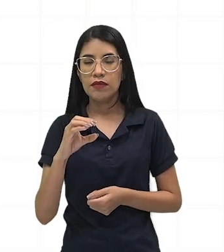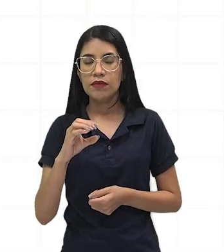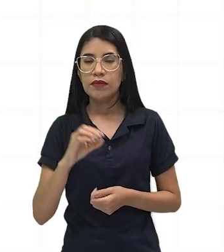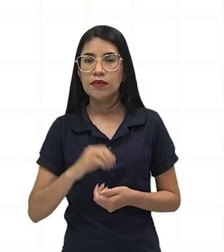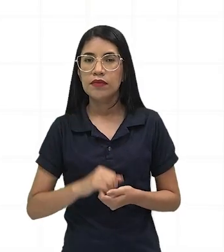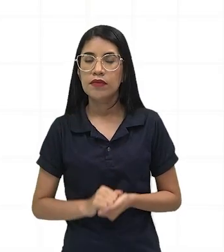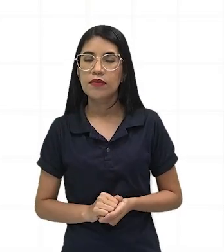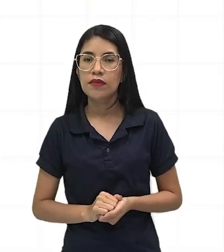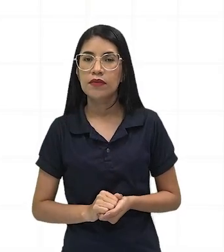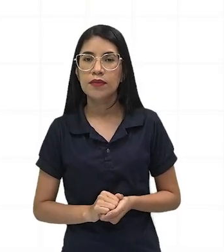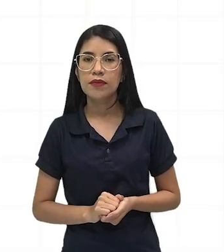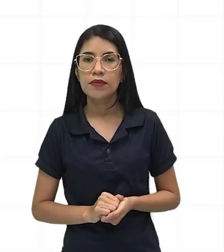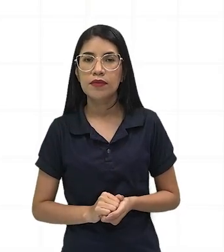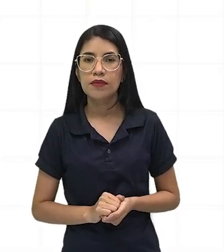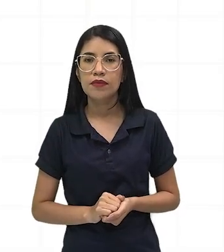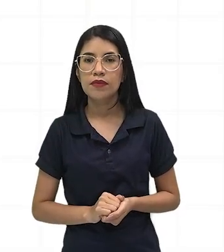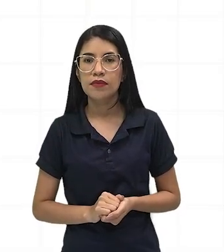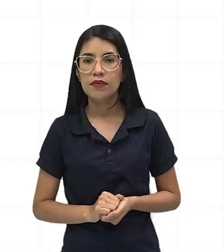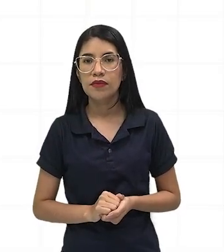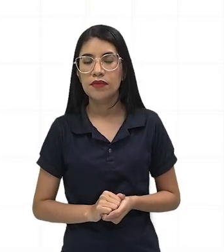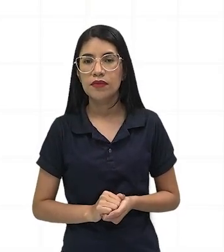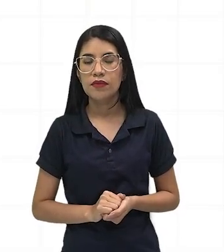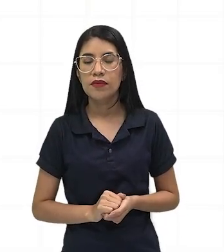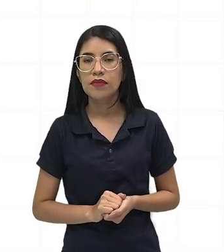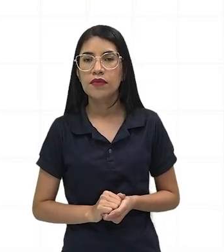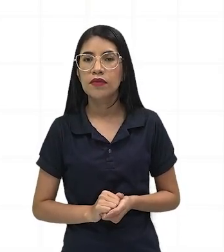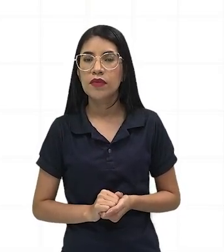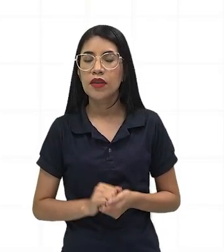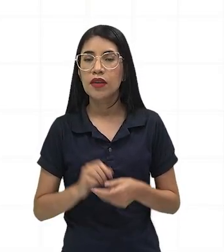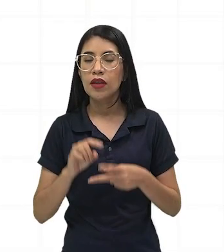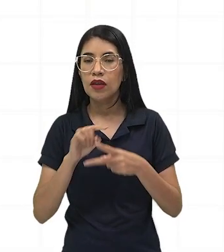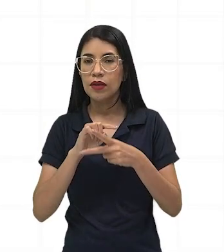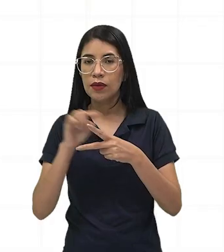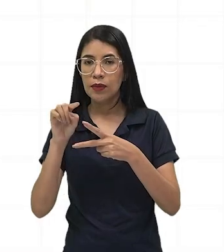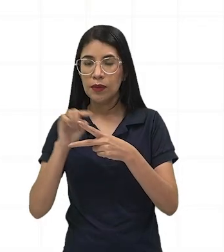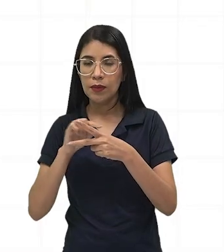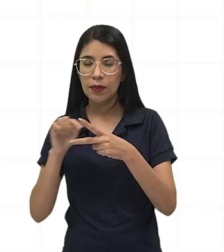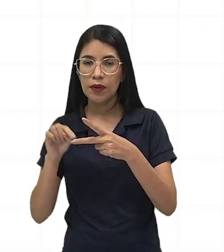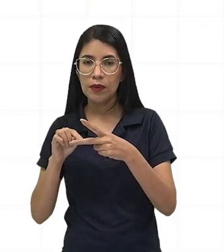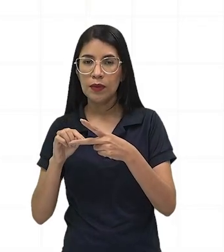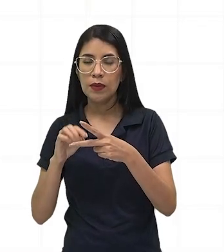boto o acento circunflexo. E o ângulo